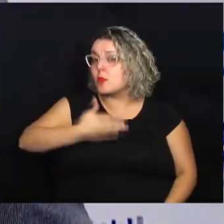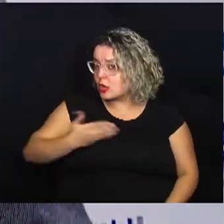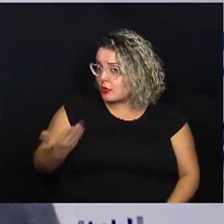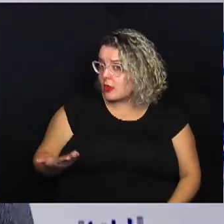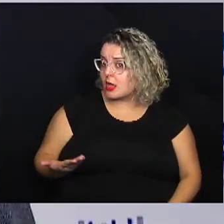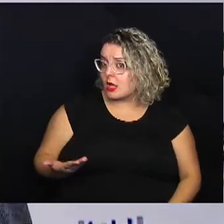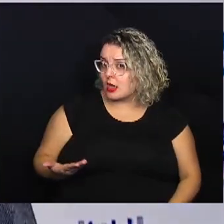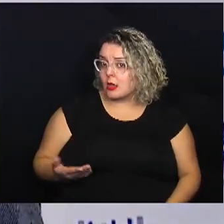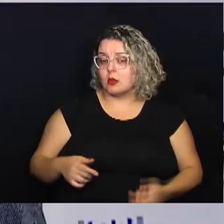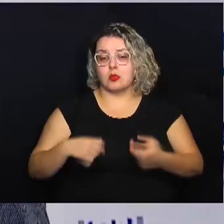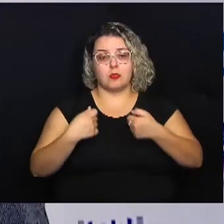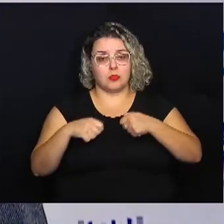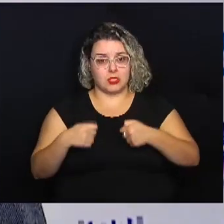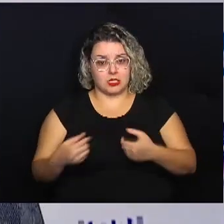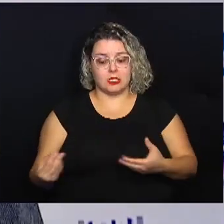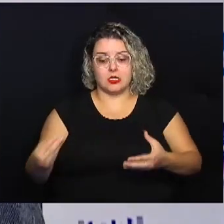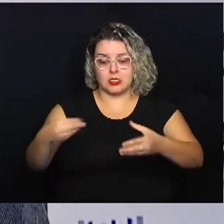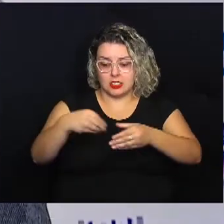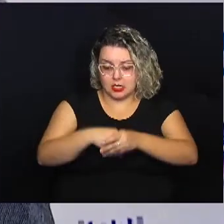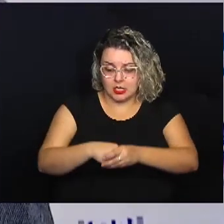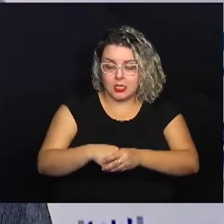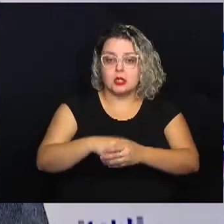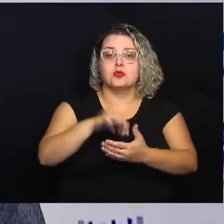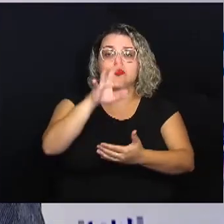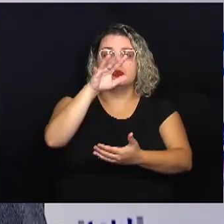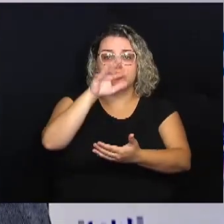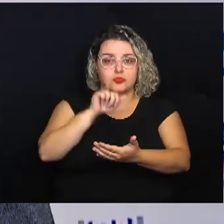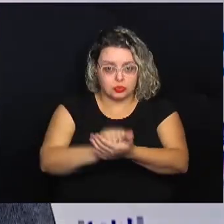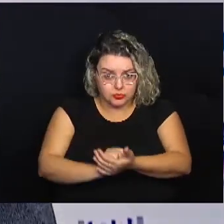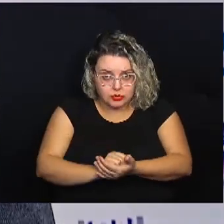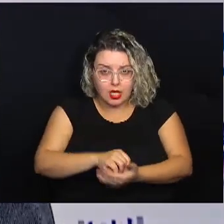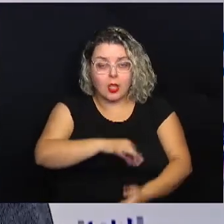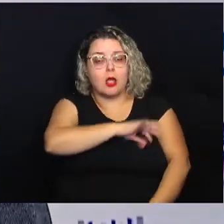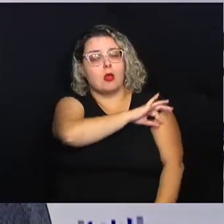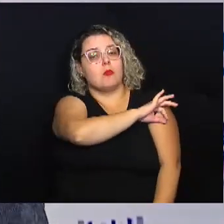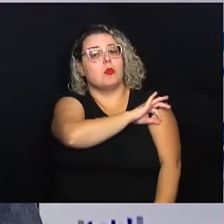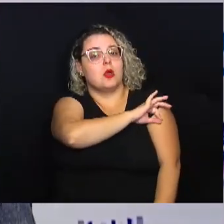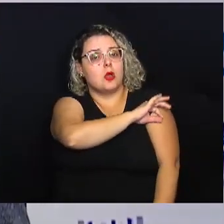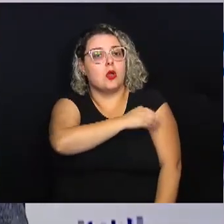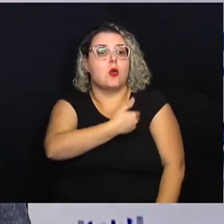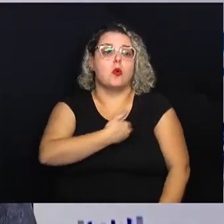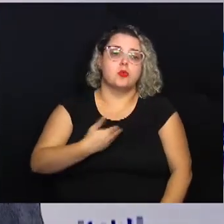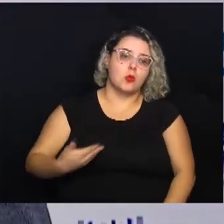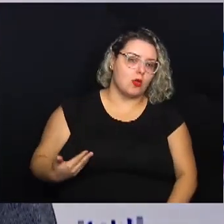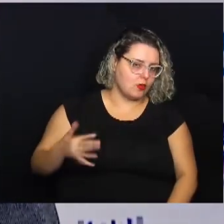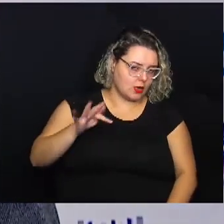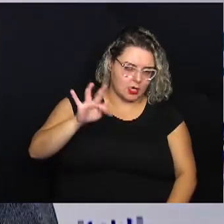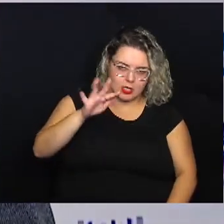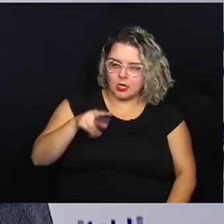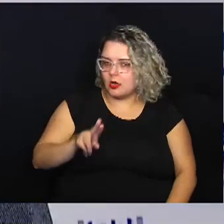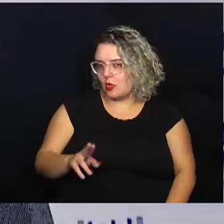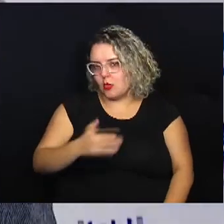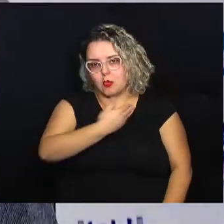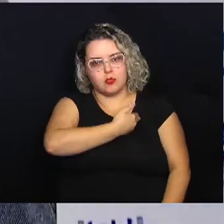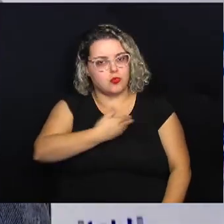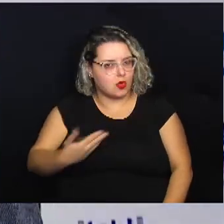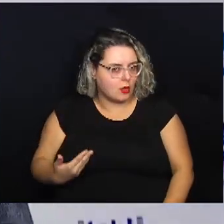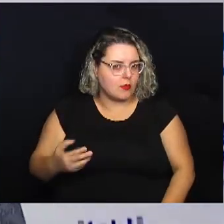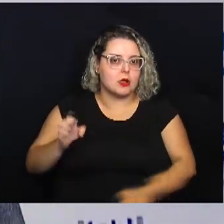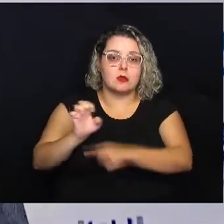tem que estar inserido dentro de um cadastro da prefeitura ou do governo federal, estadual, que recebe benefício